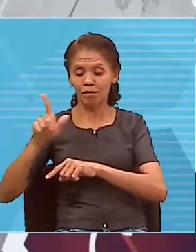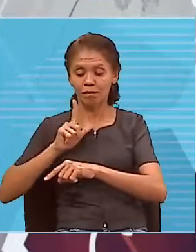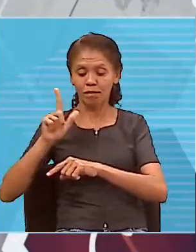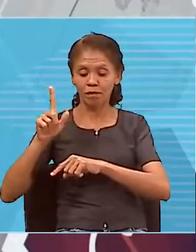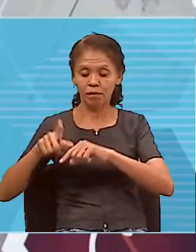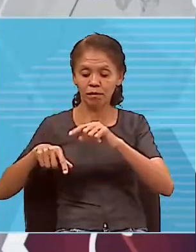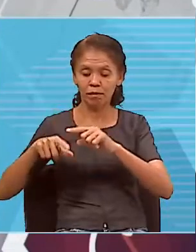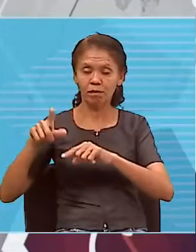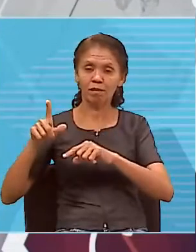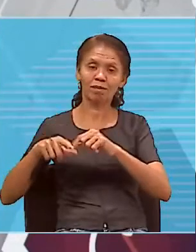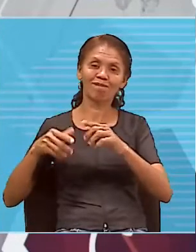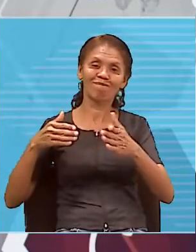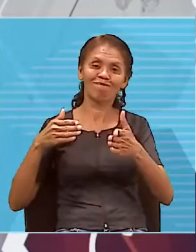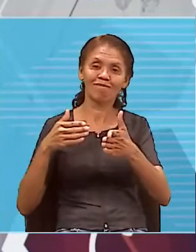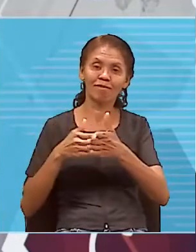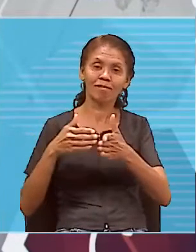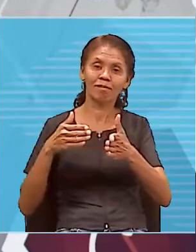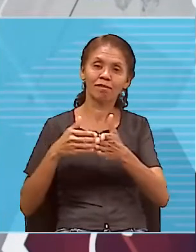fase